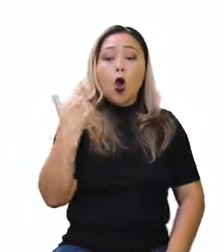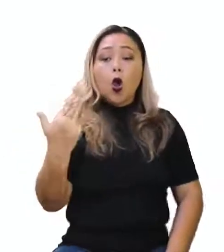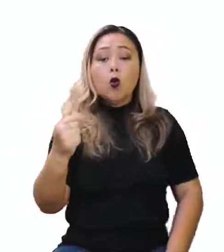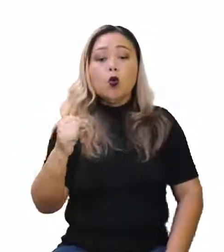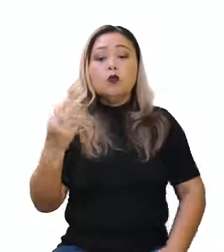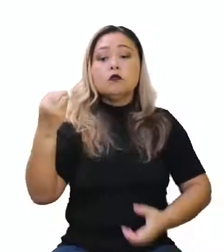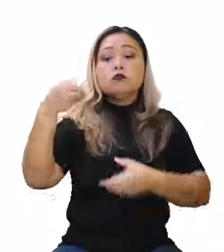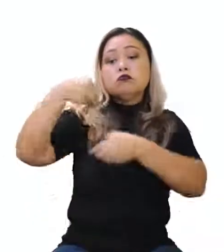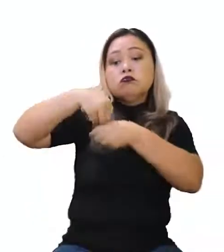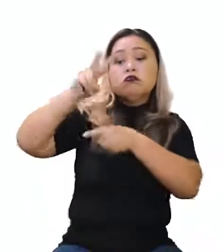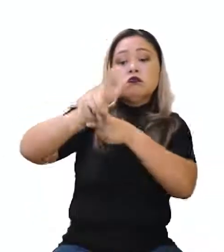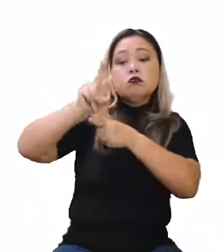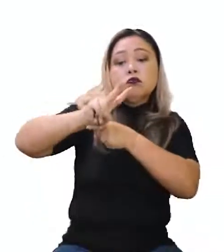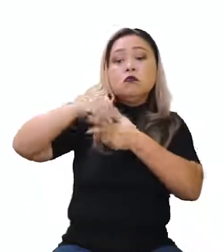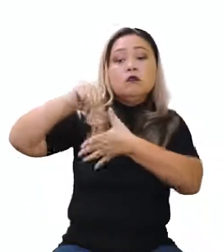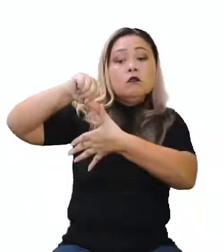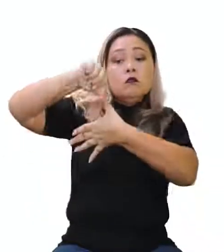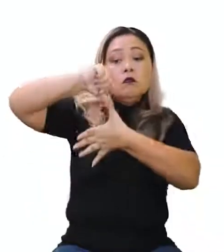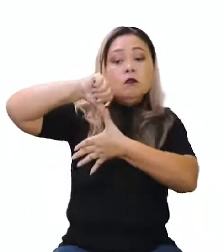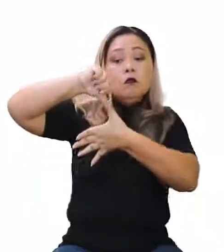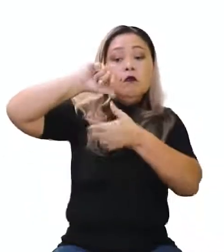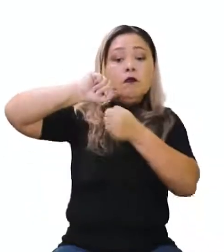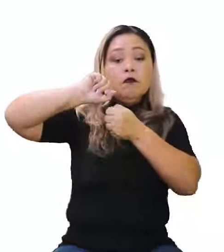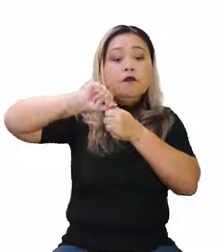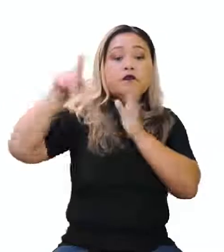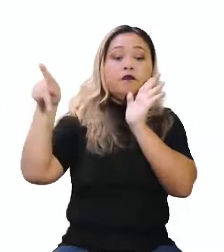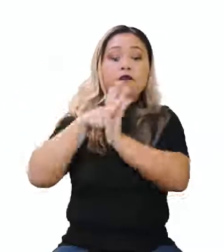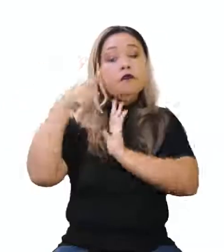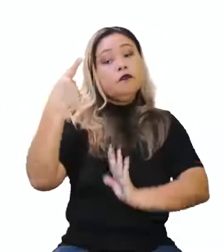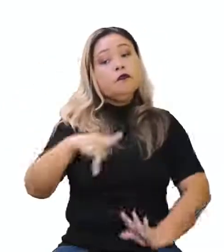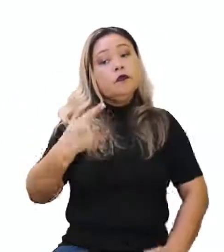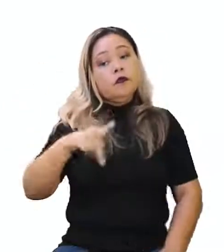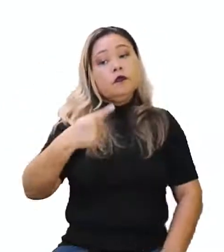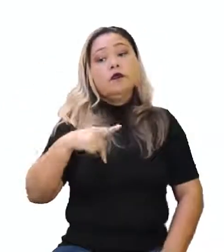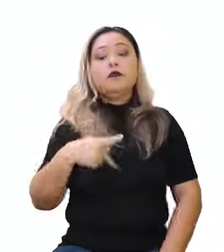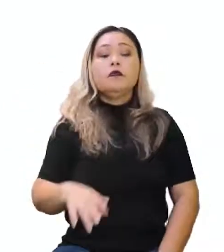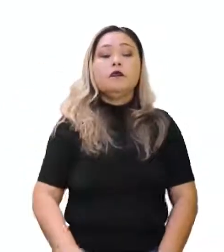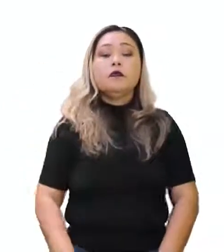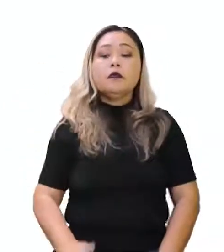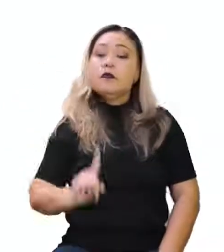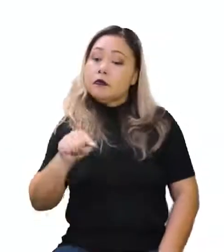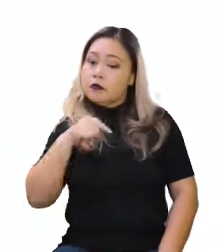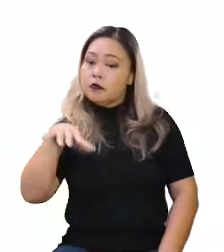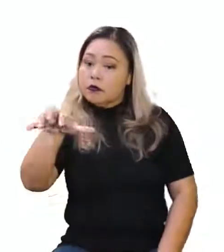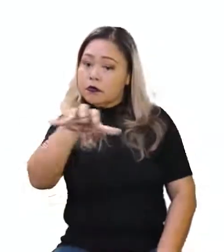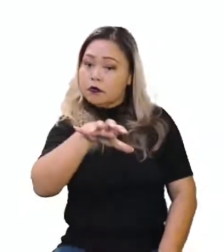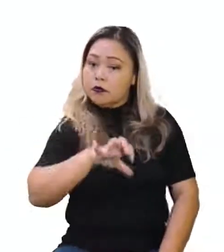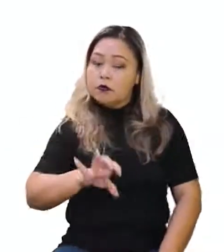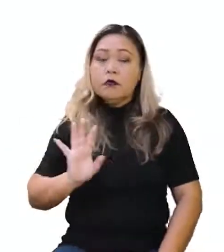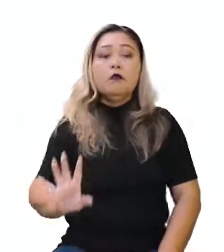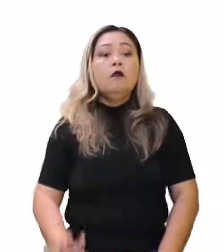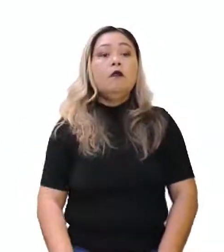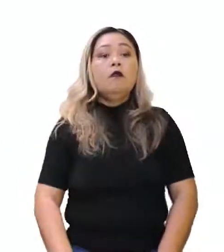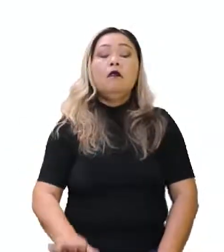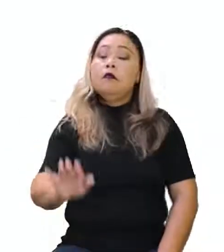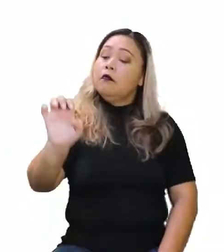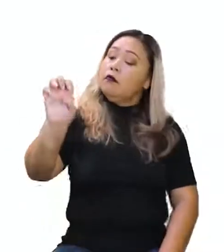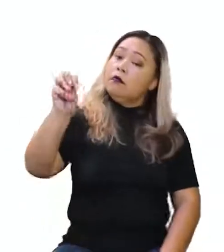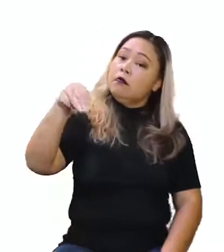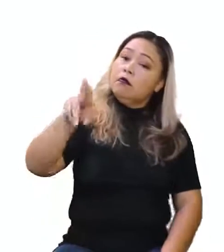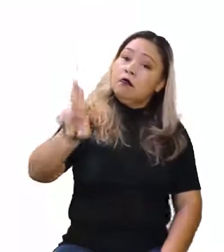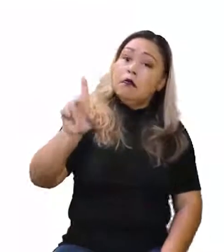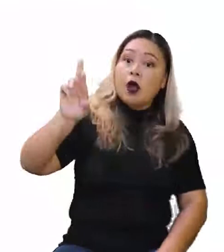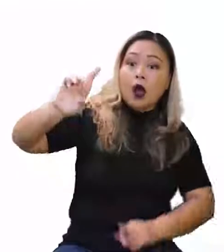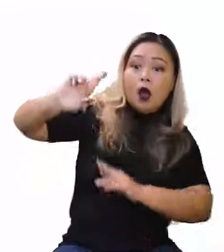nos criadouros aqui da América, são as emas nativas, né, da nossa região.